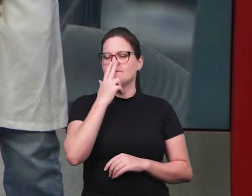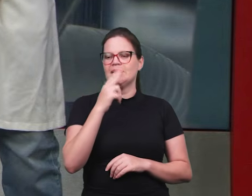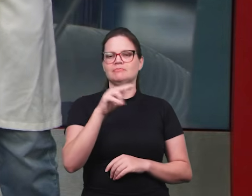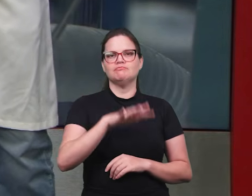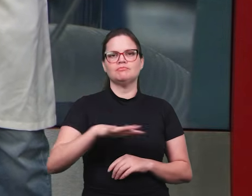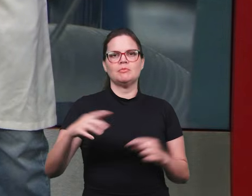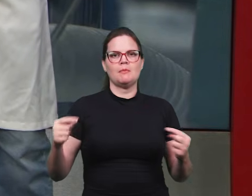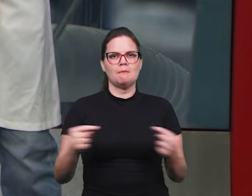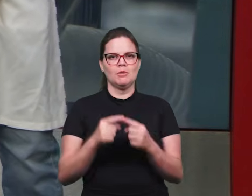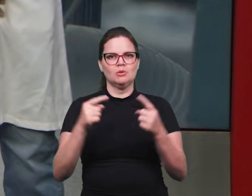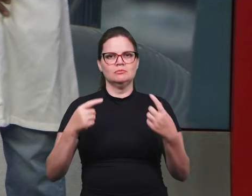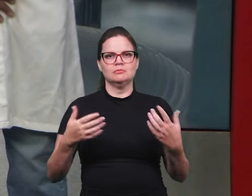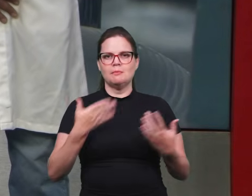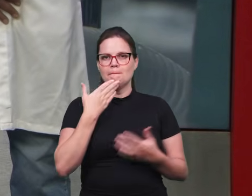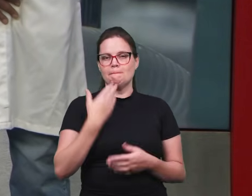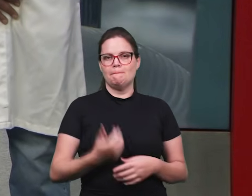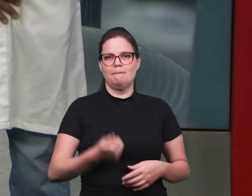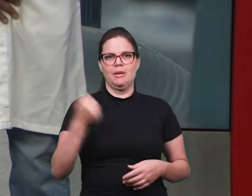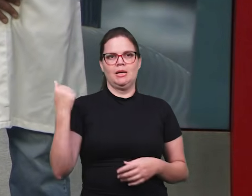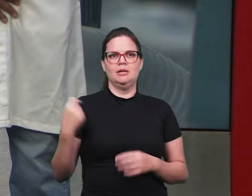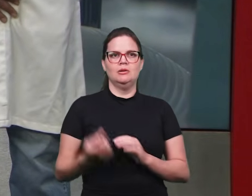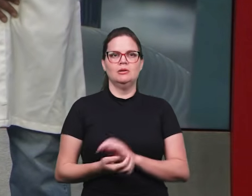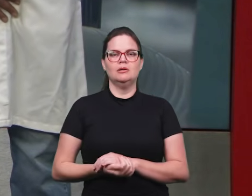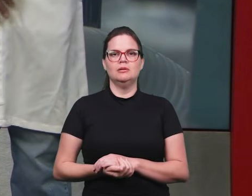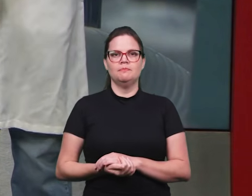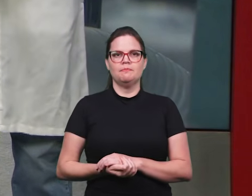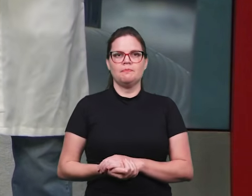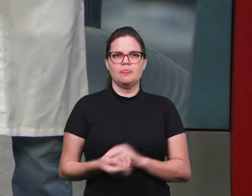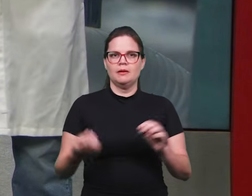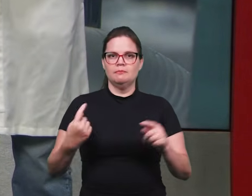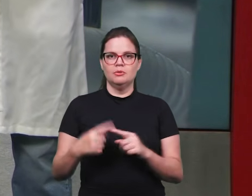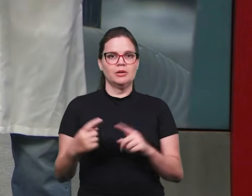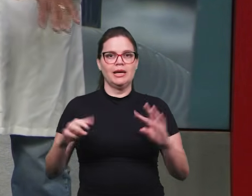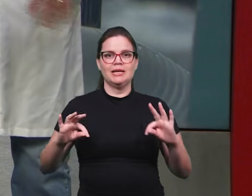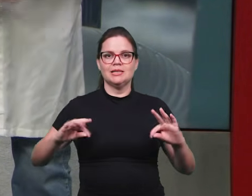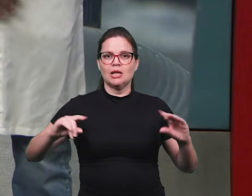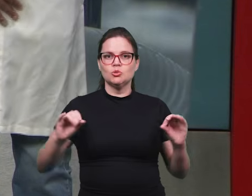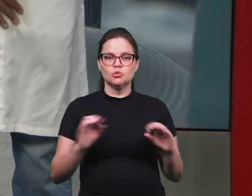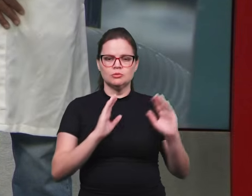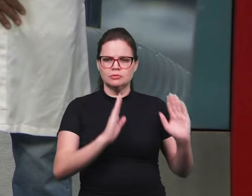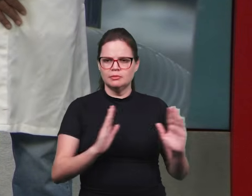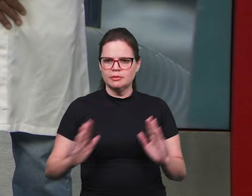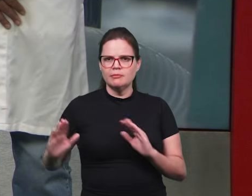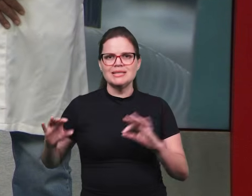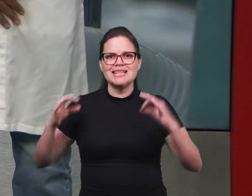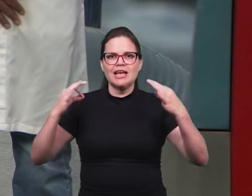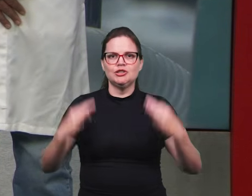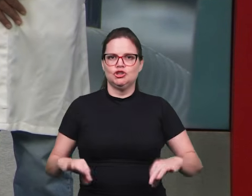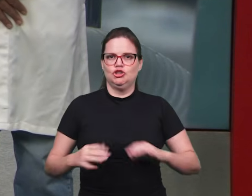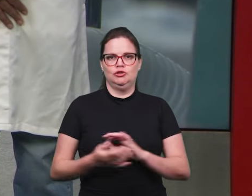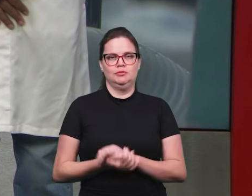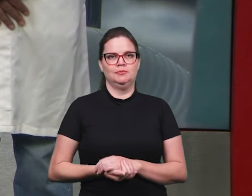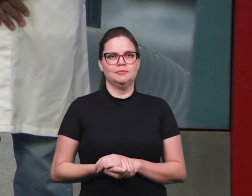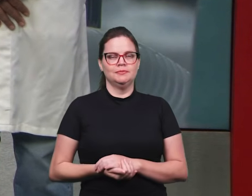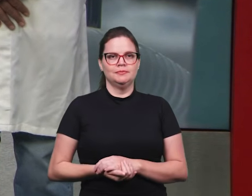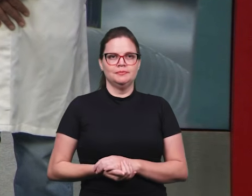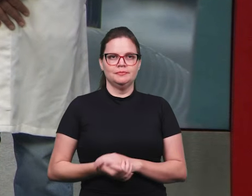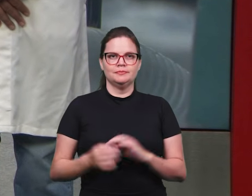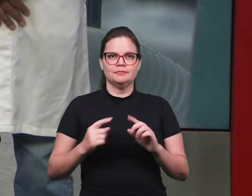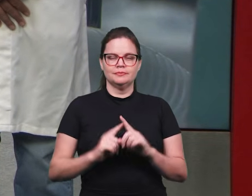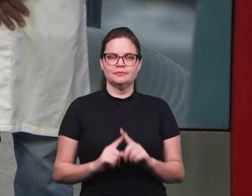é aquele momento que você tem o avião decolando, o voo e o pós, né, o pouso. Mas